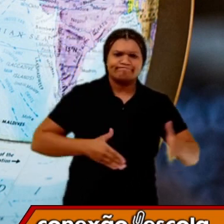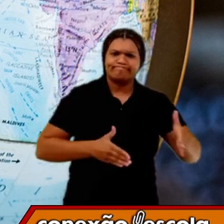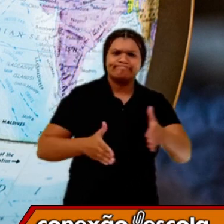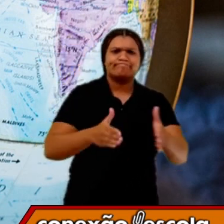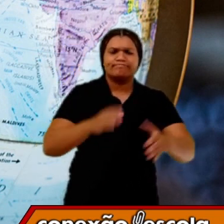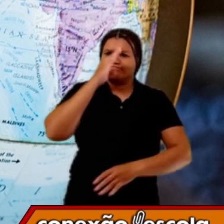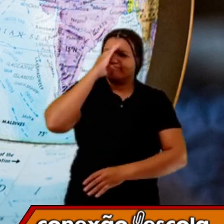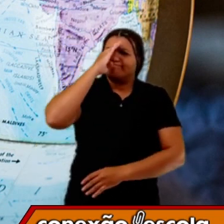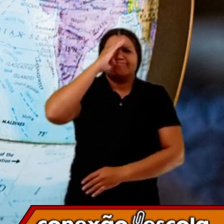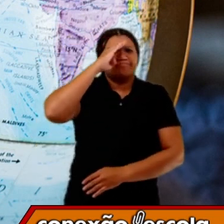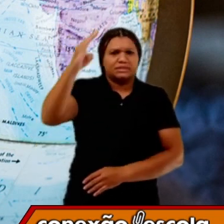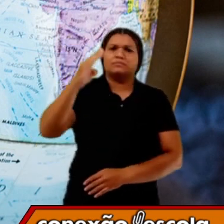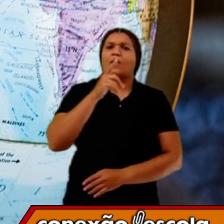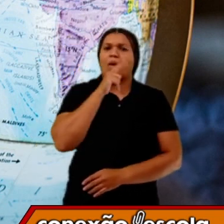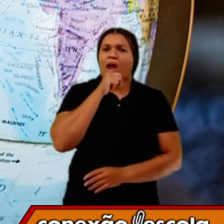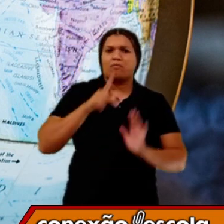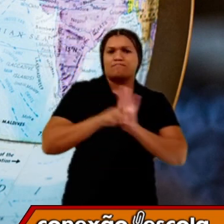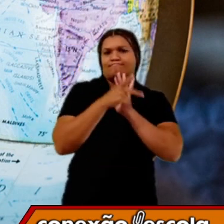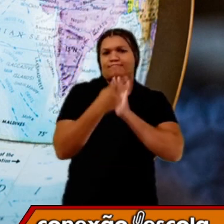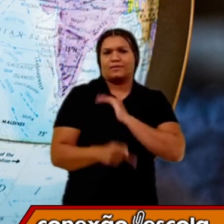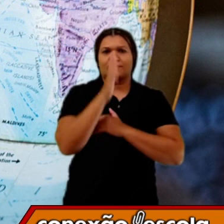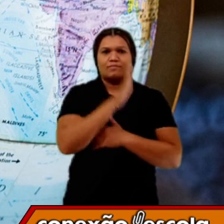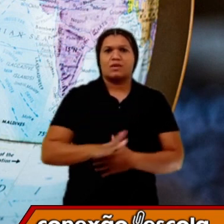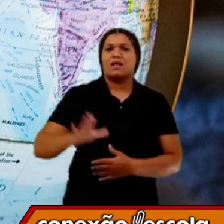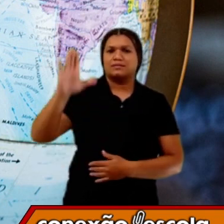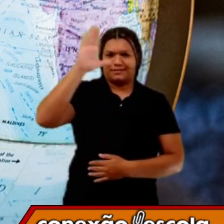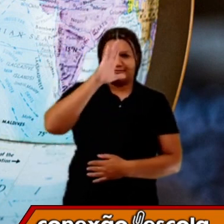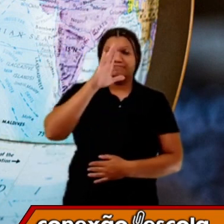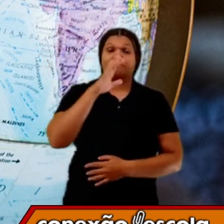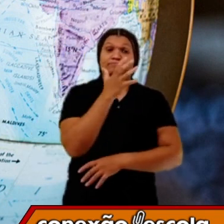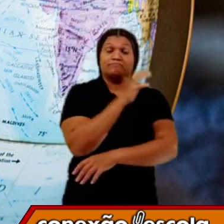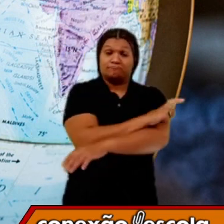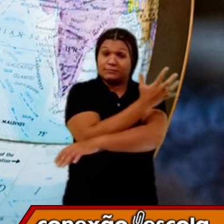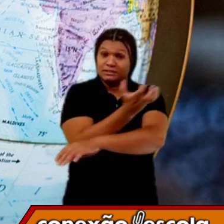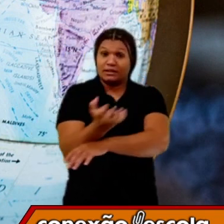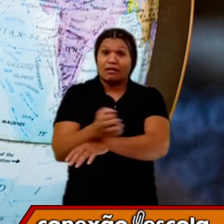principais bacias hidrográficas brasileiras. Isso mesmo, o cerrado